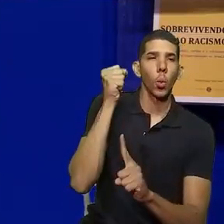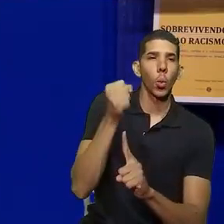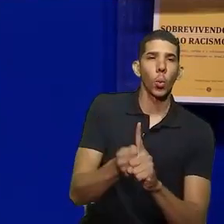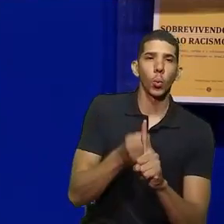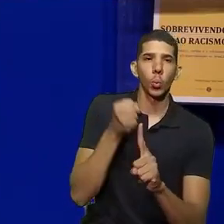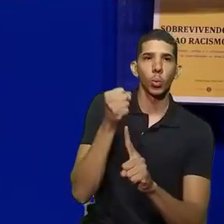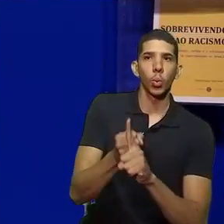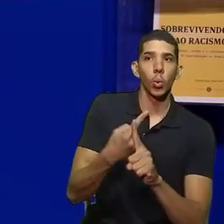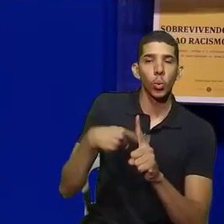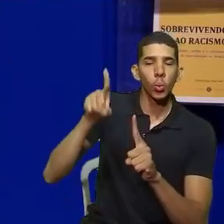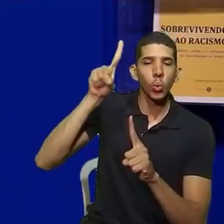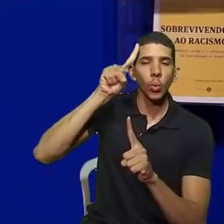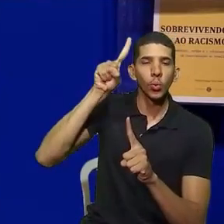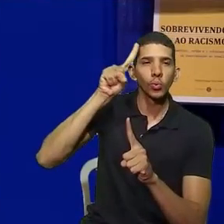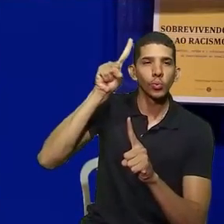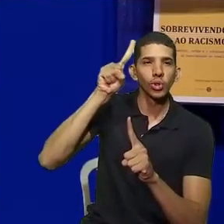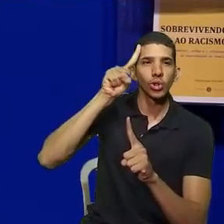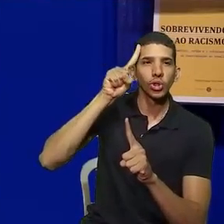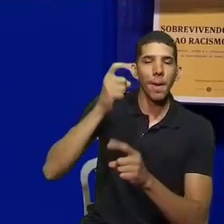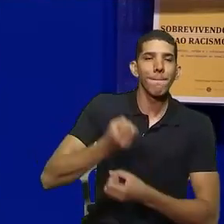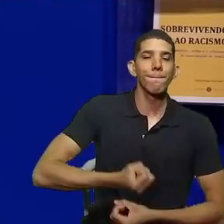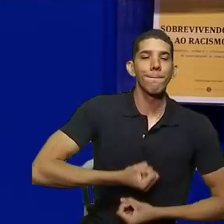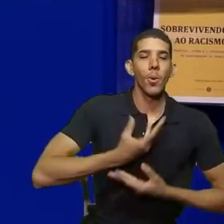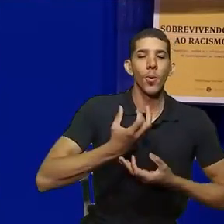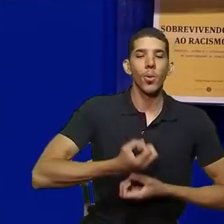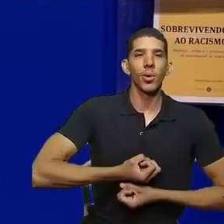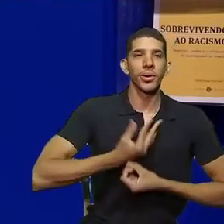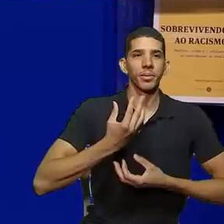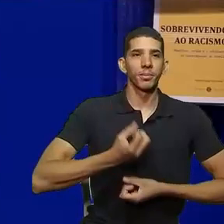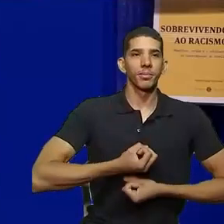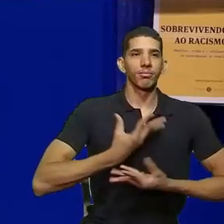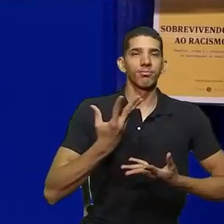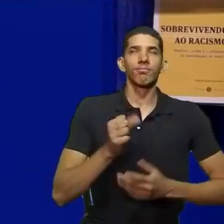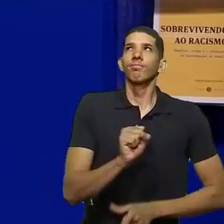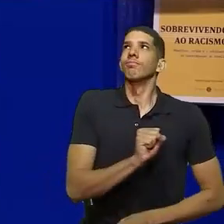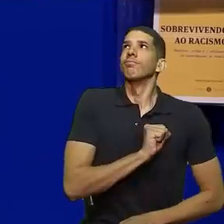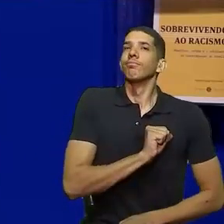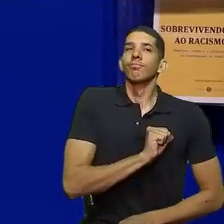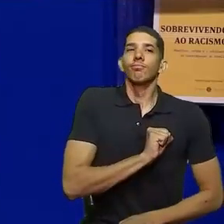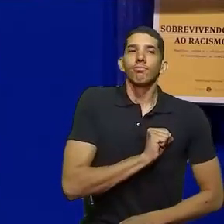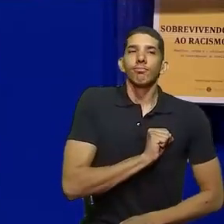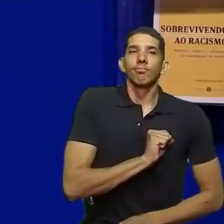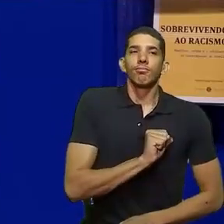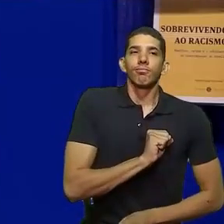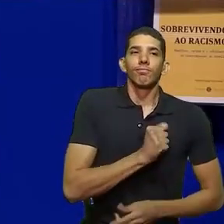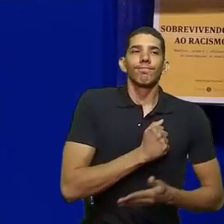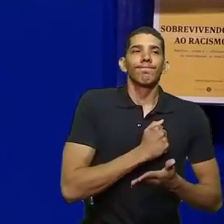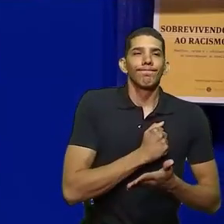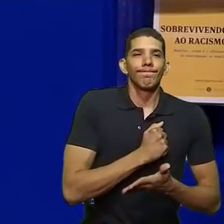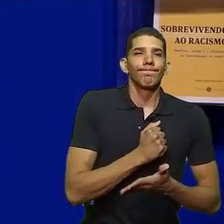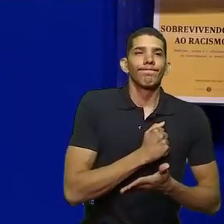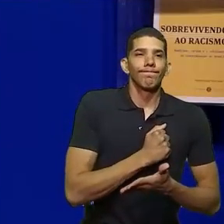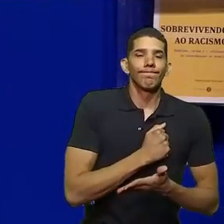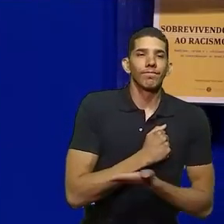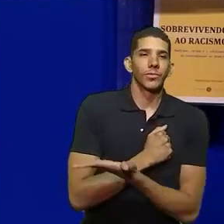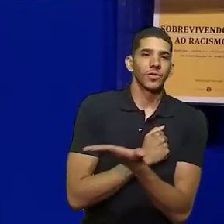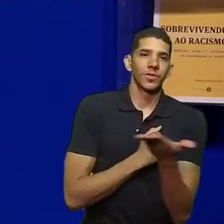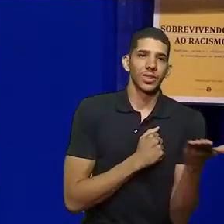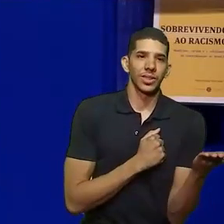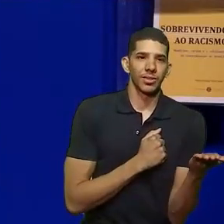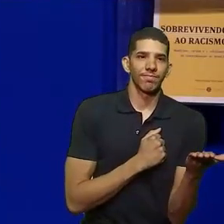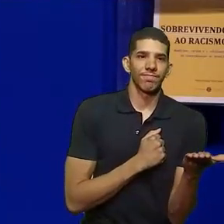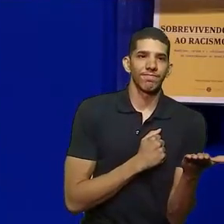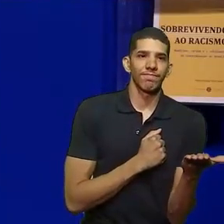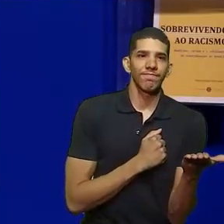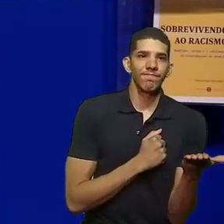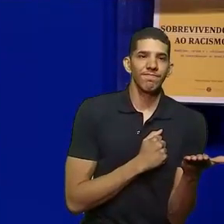constante. O poema de Conceição pulsava no barro daquele chão e no impulso dos corações presentes. Mas voltemos